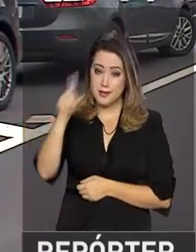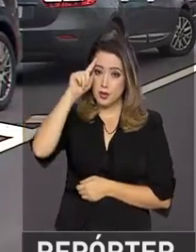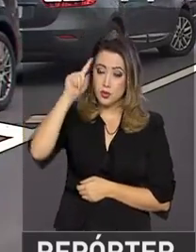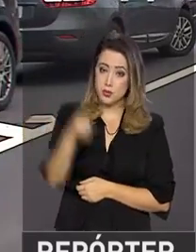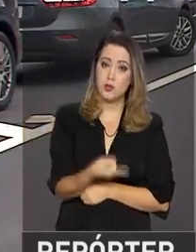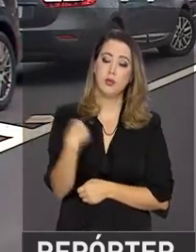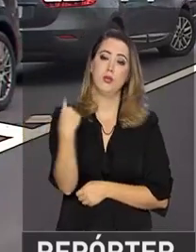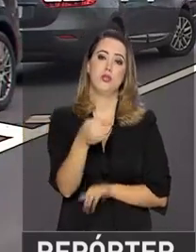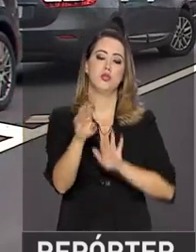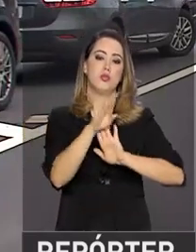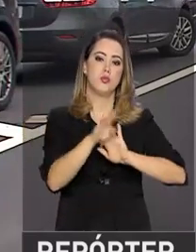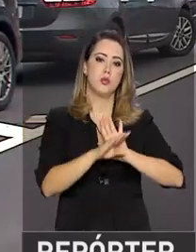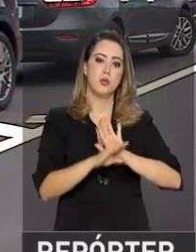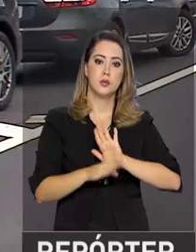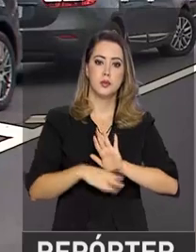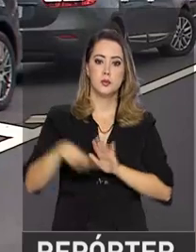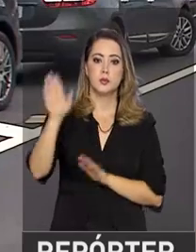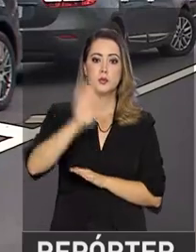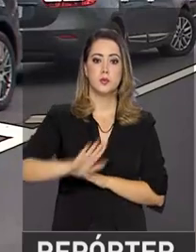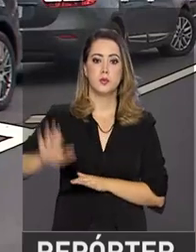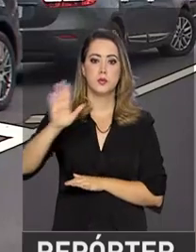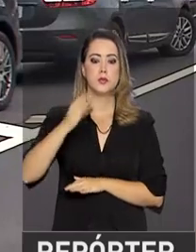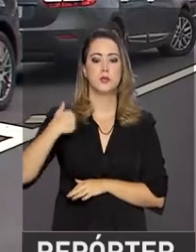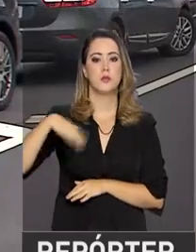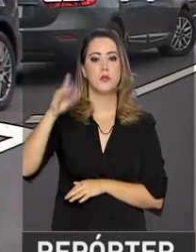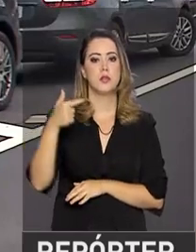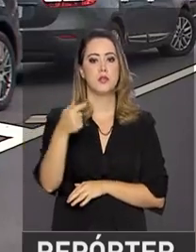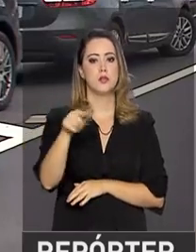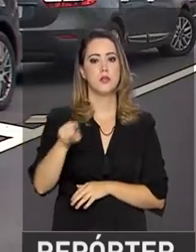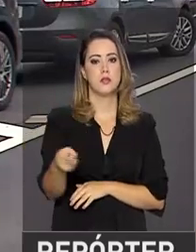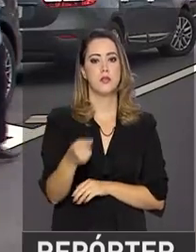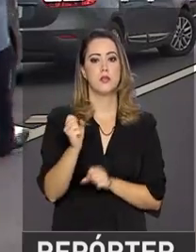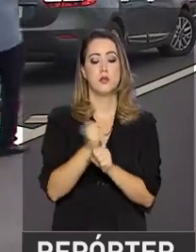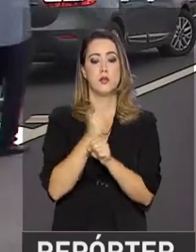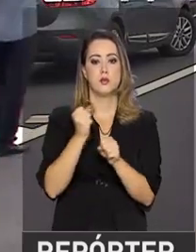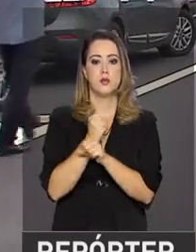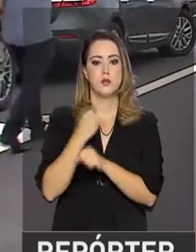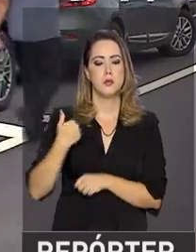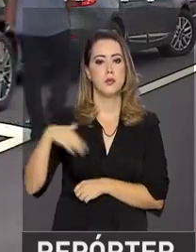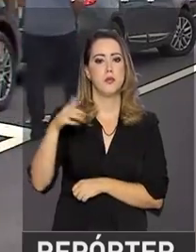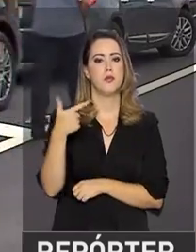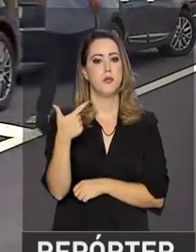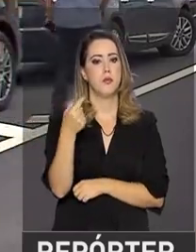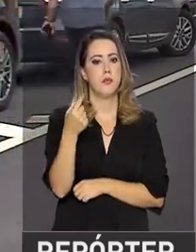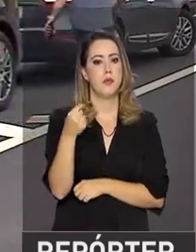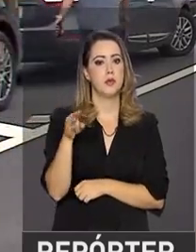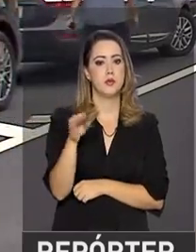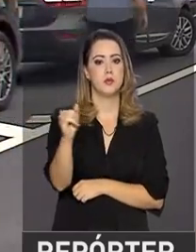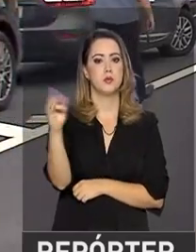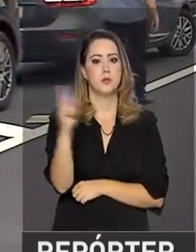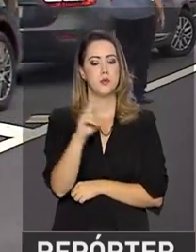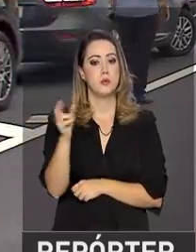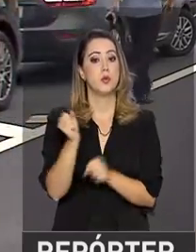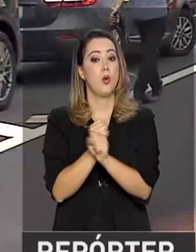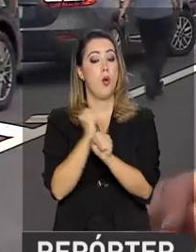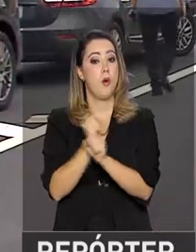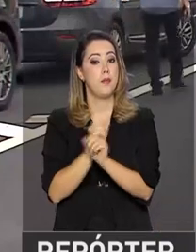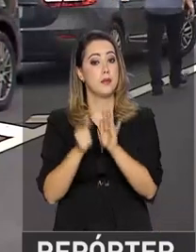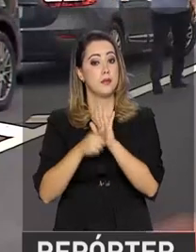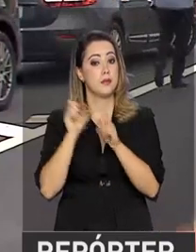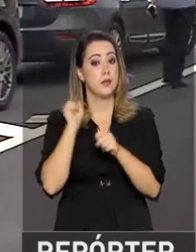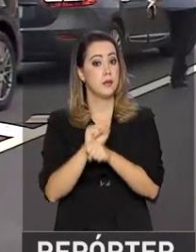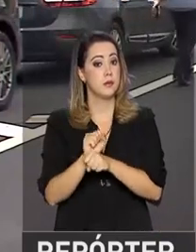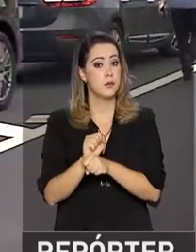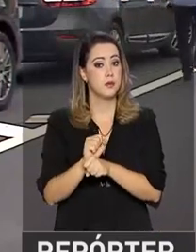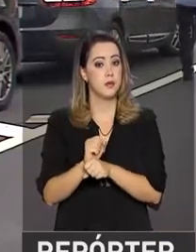com mais de sete mil obras o investimento de mais de 100 bilhões de reais e obras inacabadas de